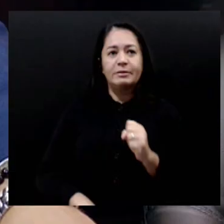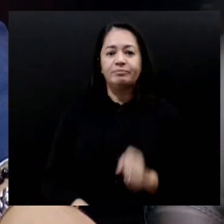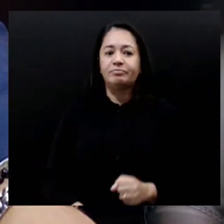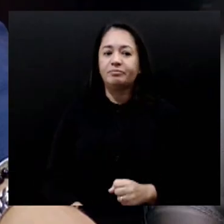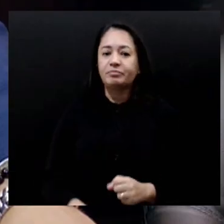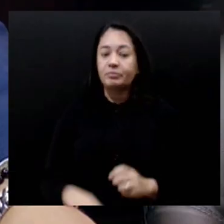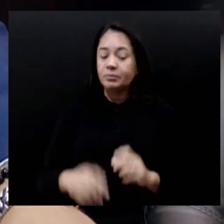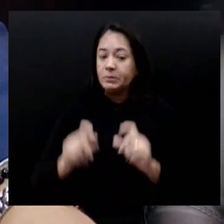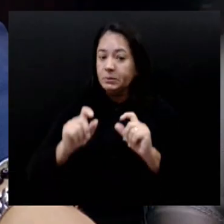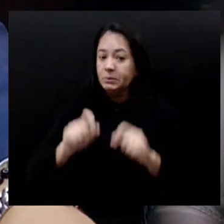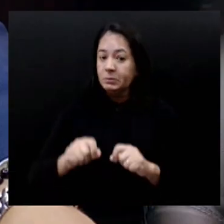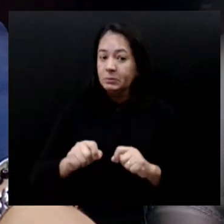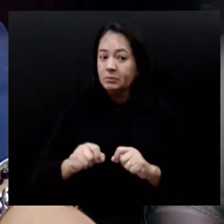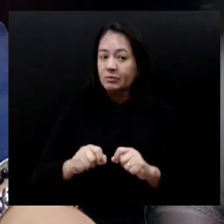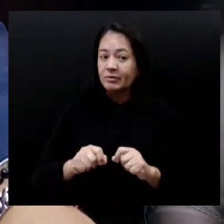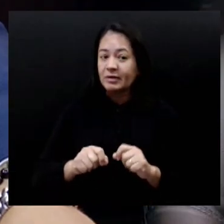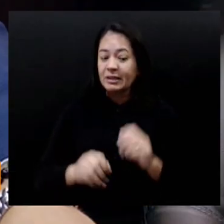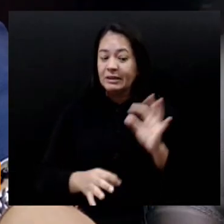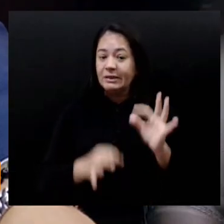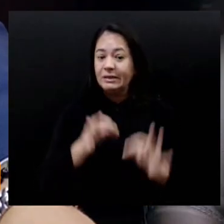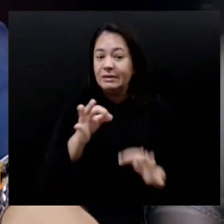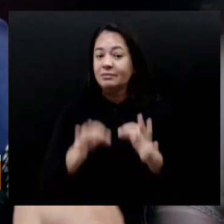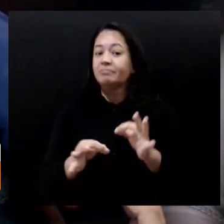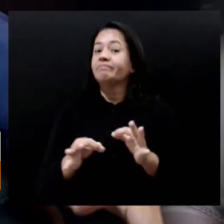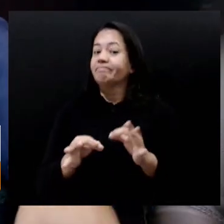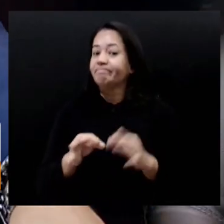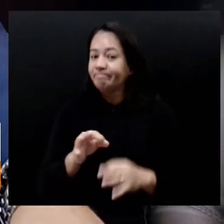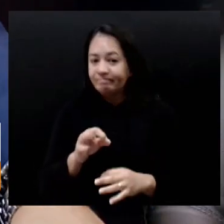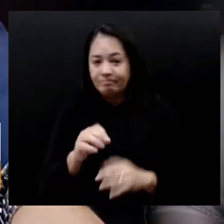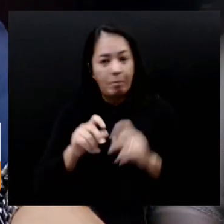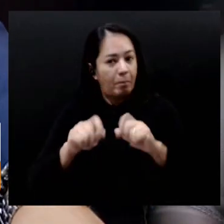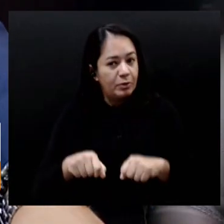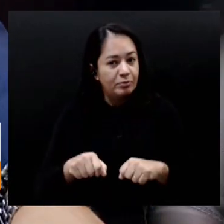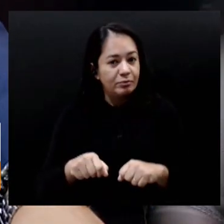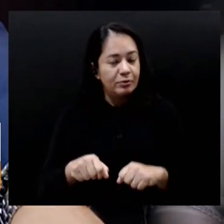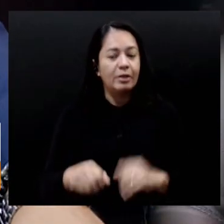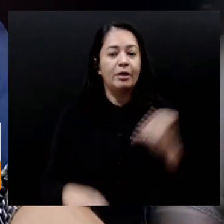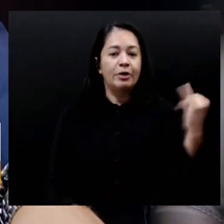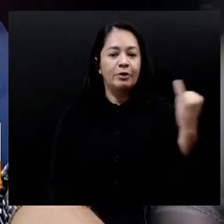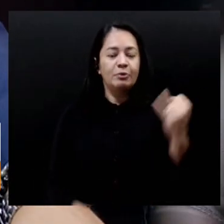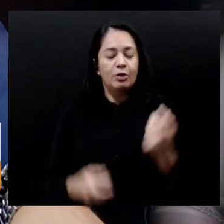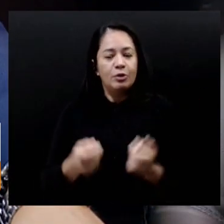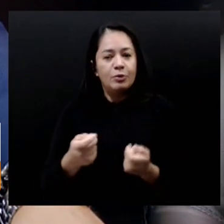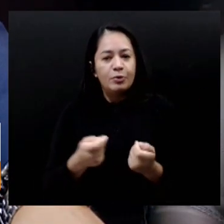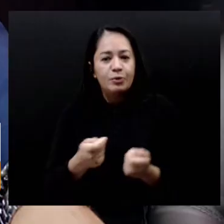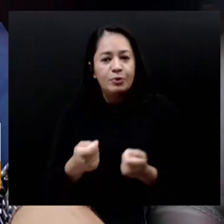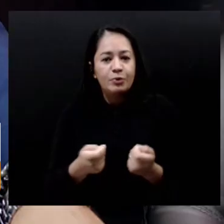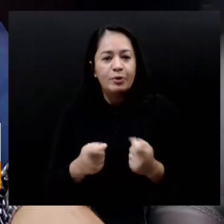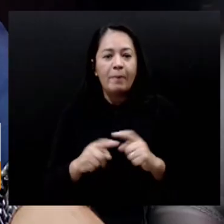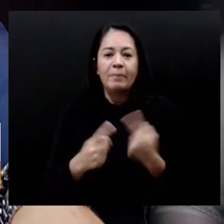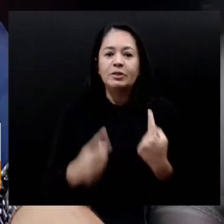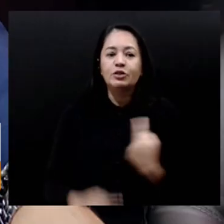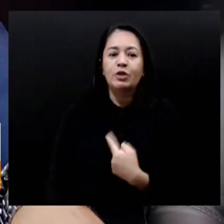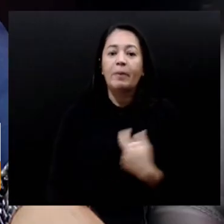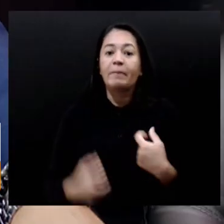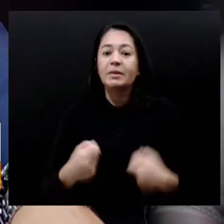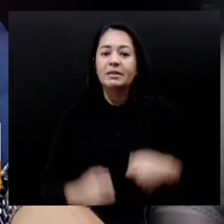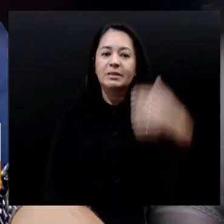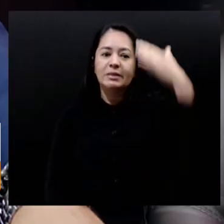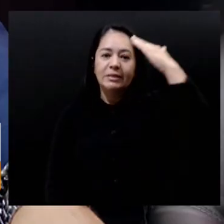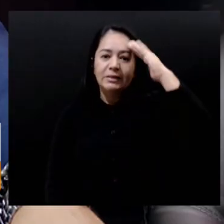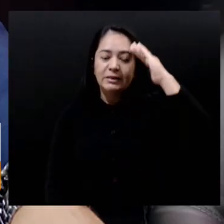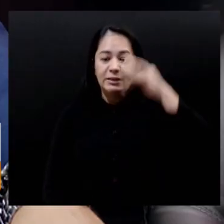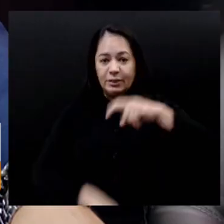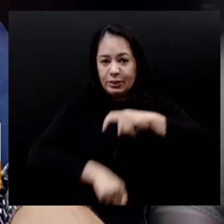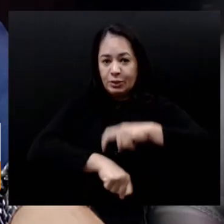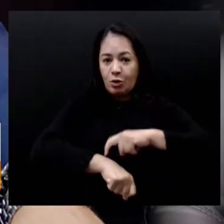vão chegar lá na justiça, né? Então, é muito importante controlar, mas a gente tem que entender quando acontece e a